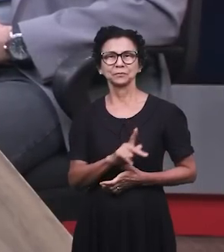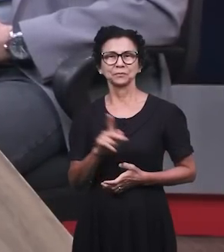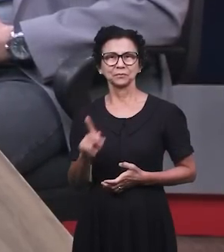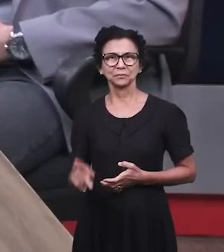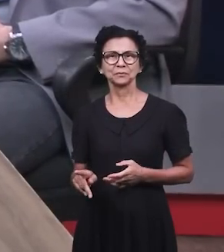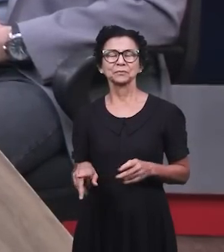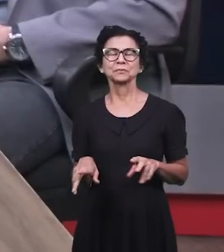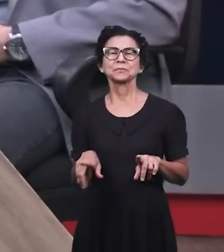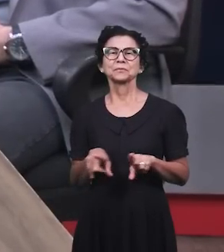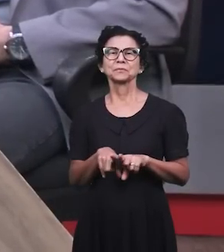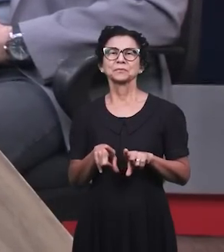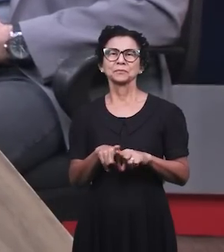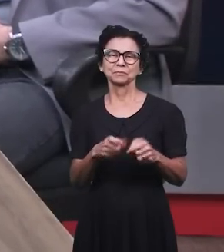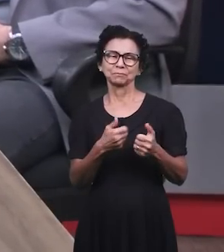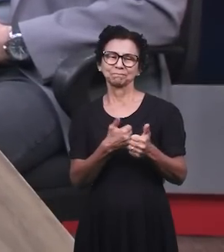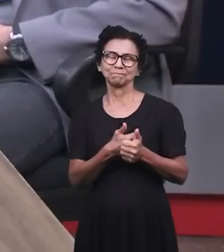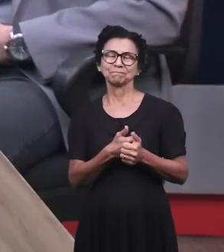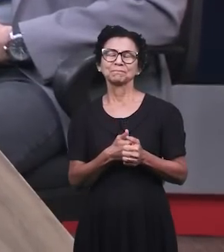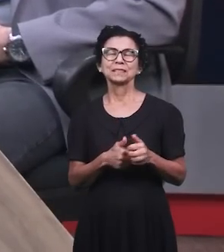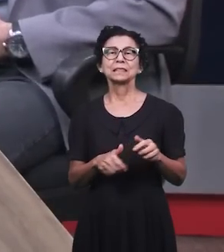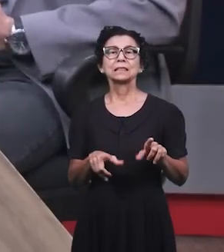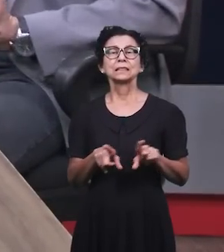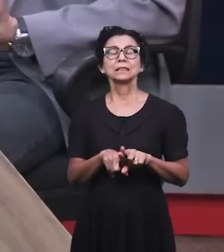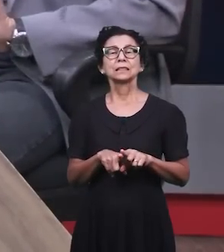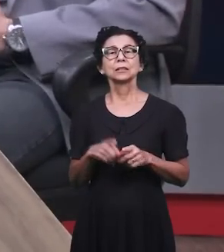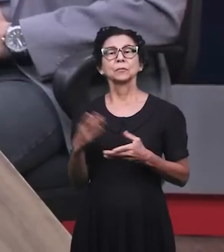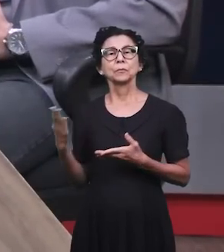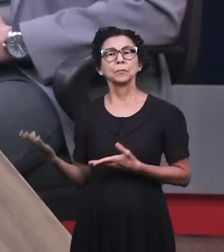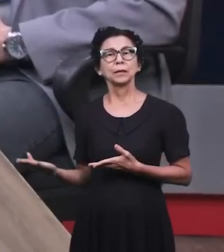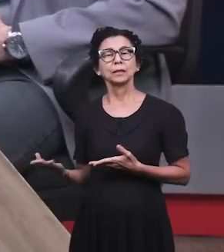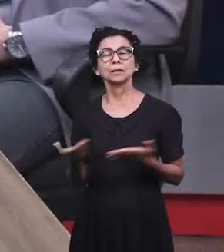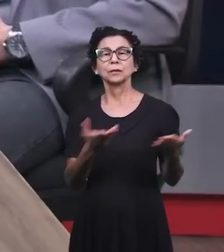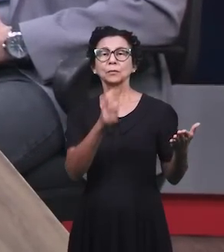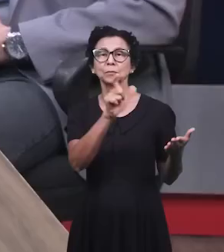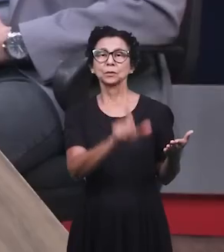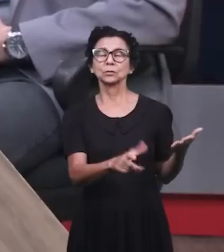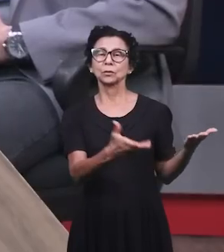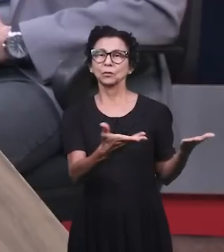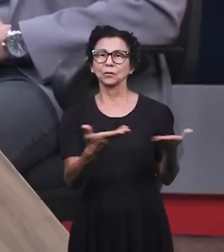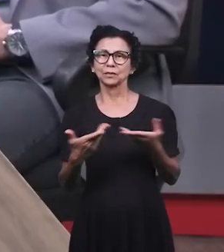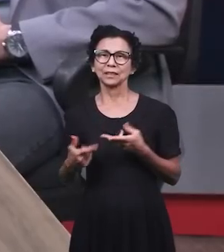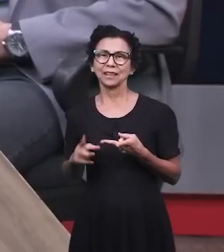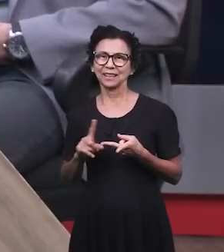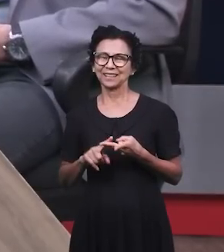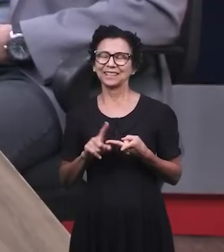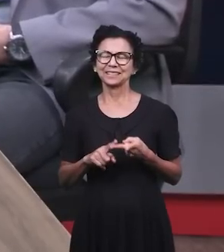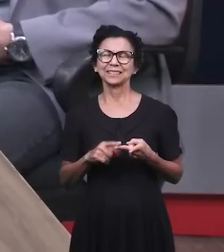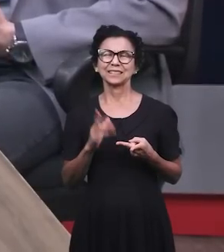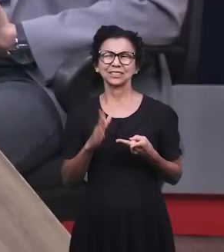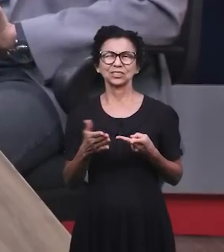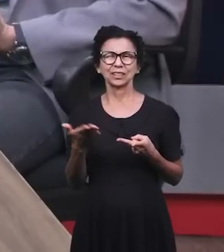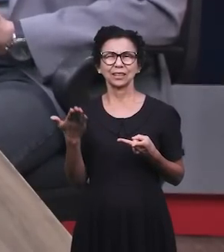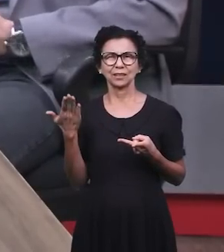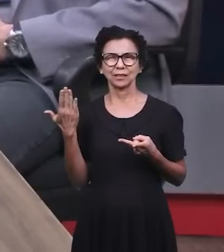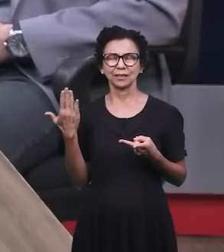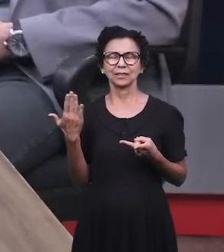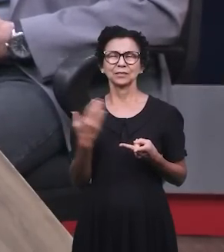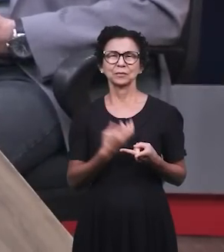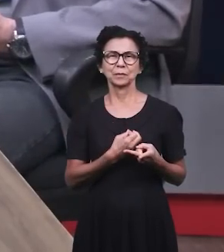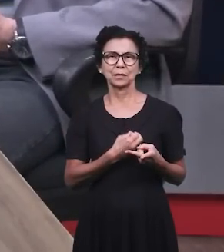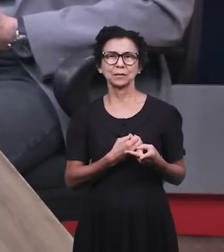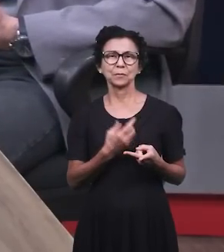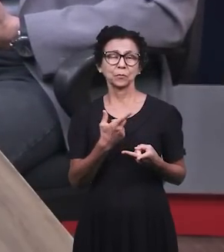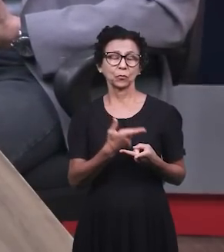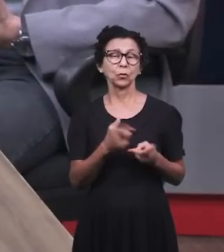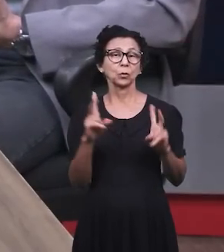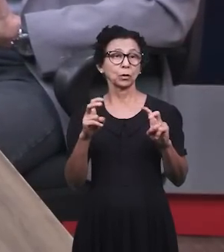a todos. Está sempre aqui conosco. E temos também hoje um convidado, já esteve aqui conosco em outras oportunidades para falar, por